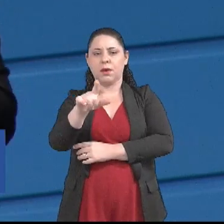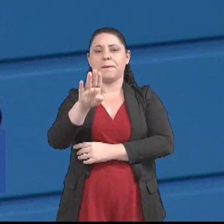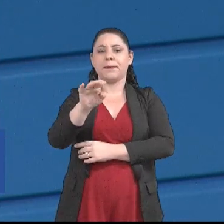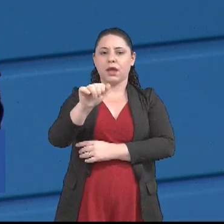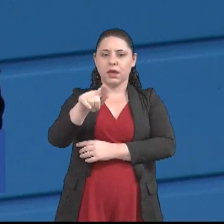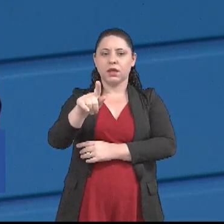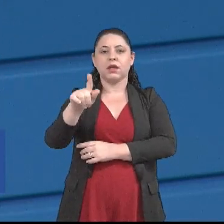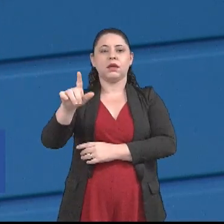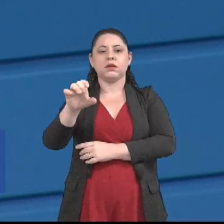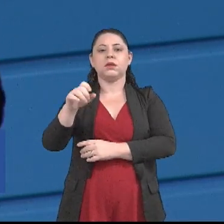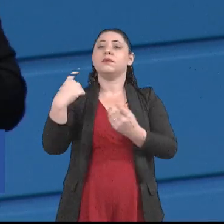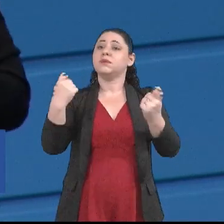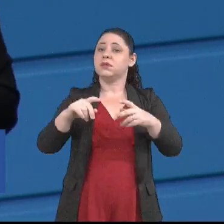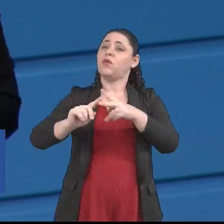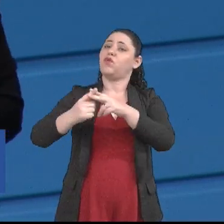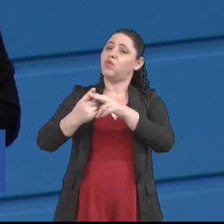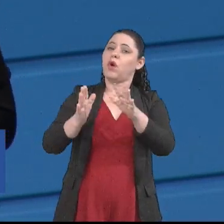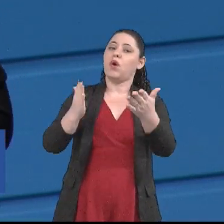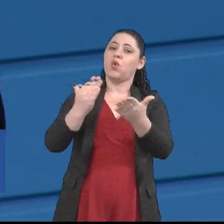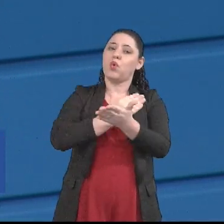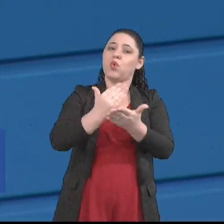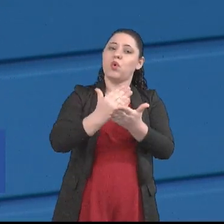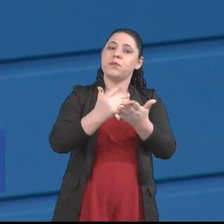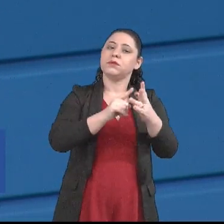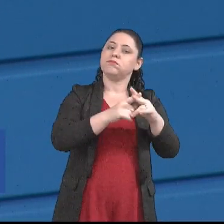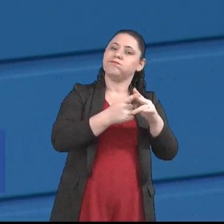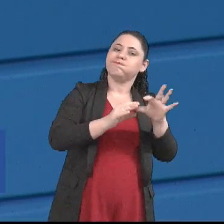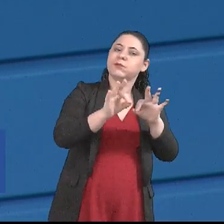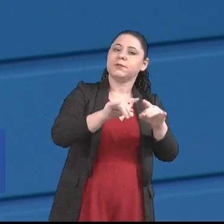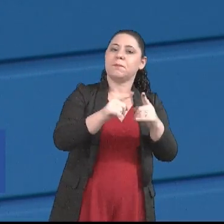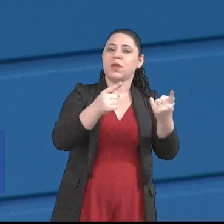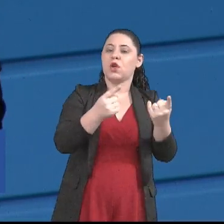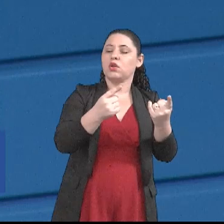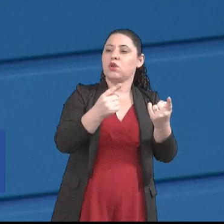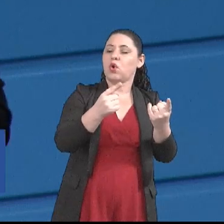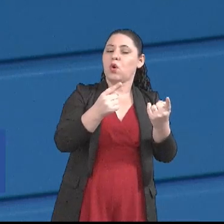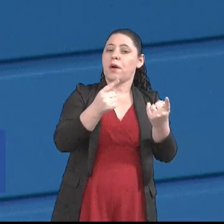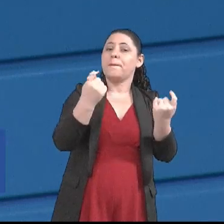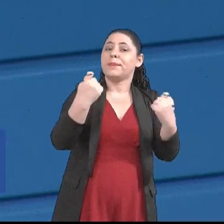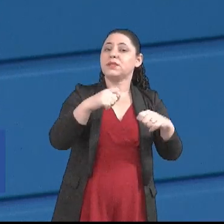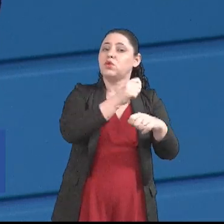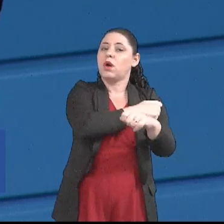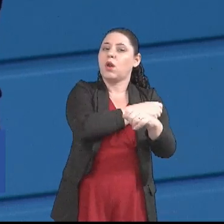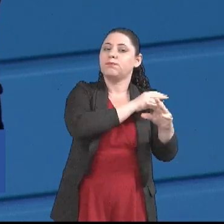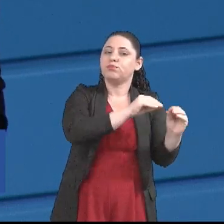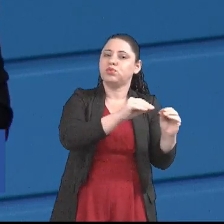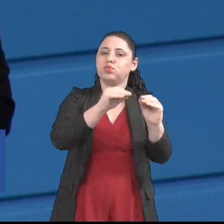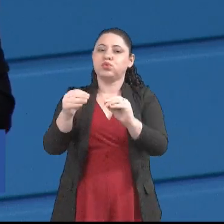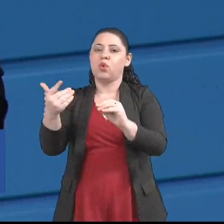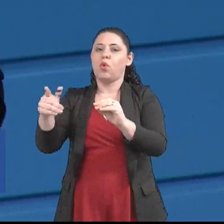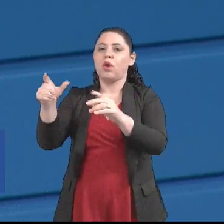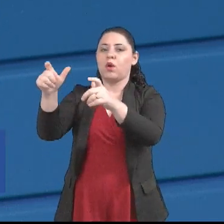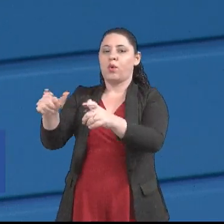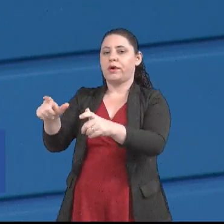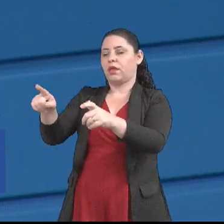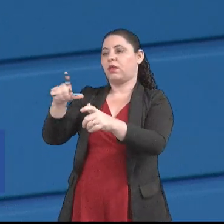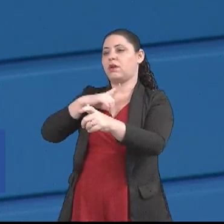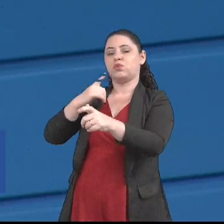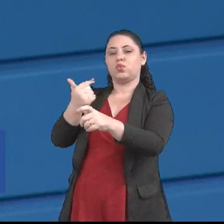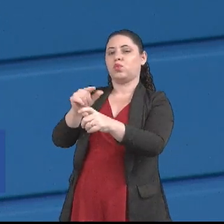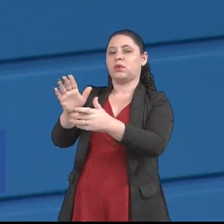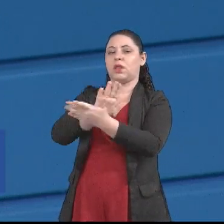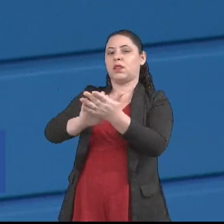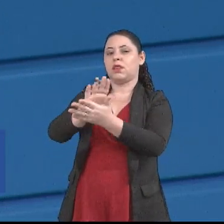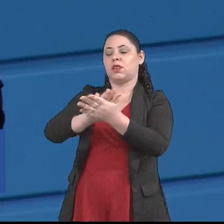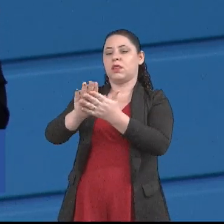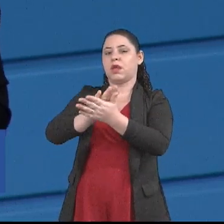dessa reforma e agora está passando por esse processo. Só que o local que esses alunos estão, e os professores também, é um local que não